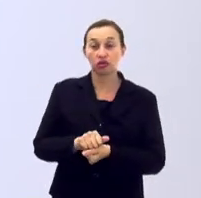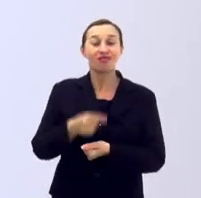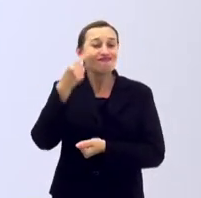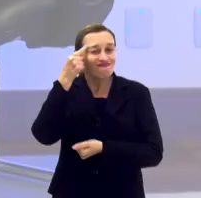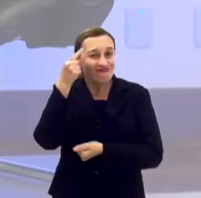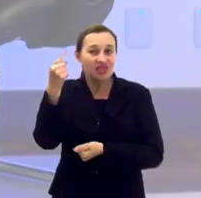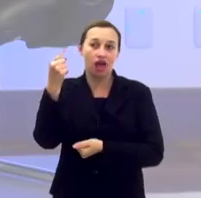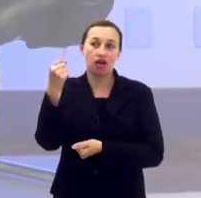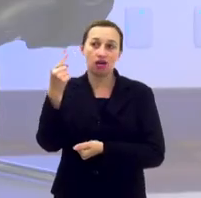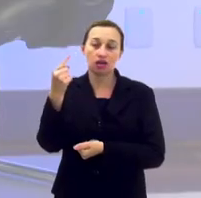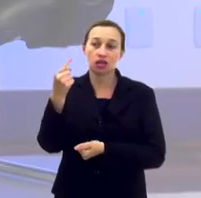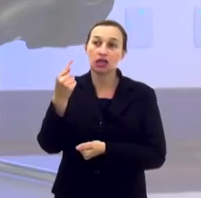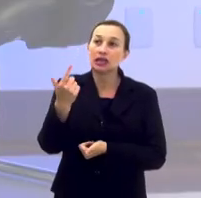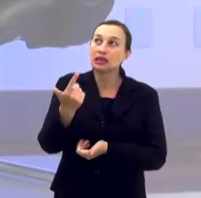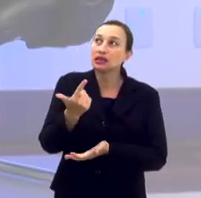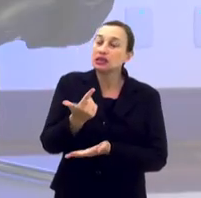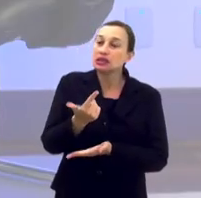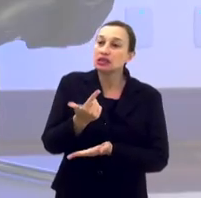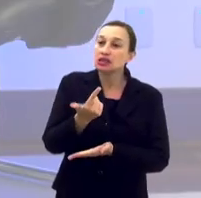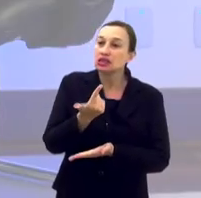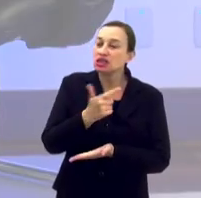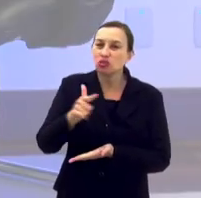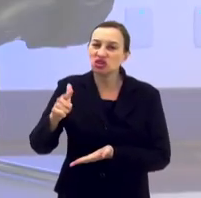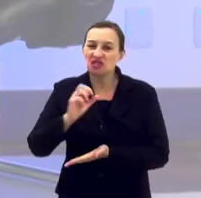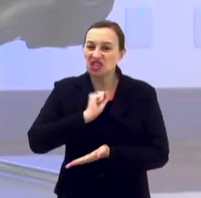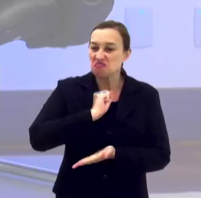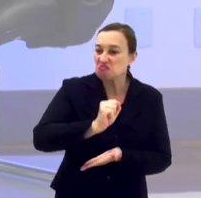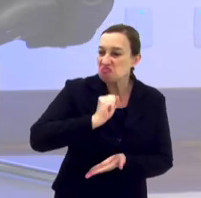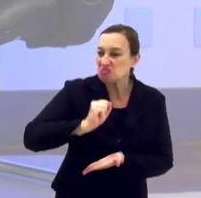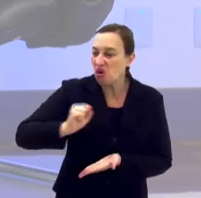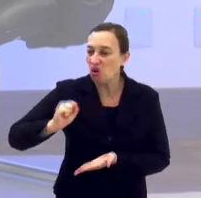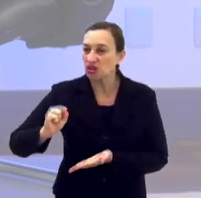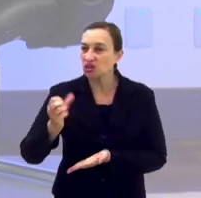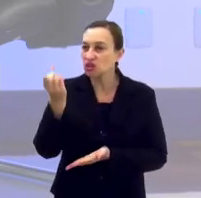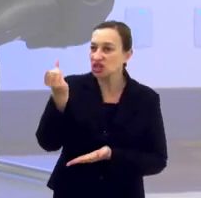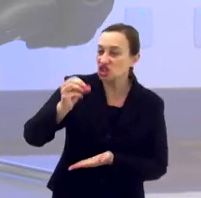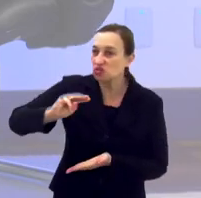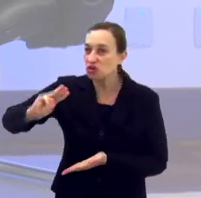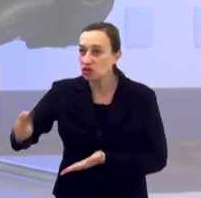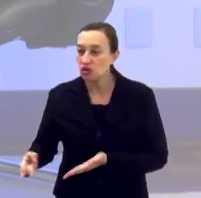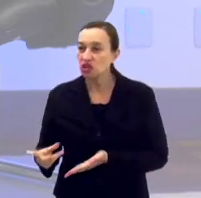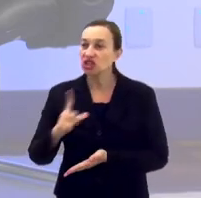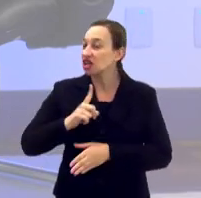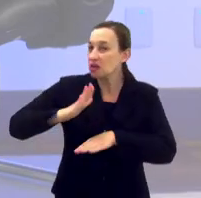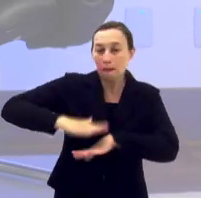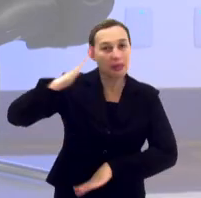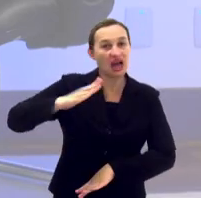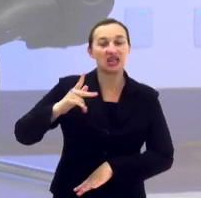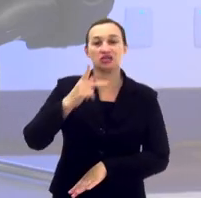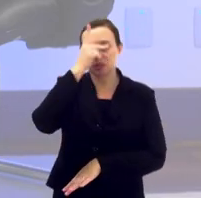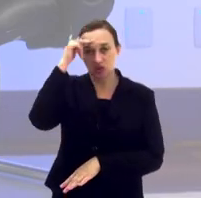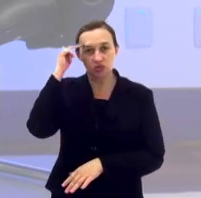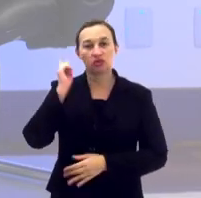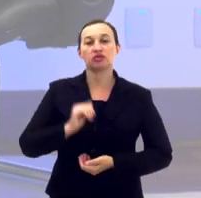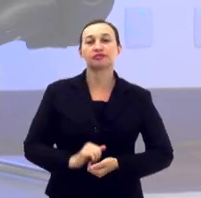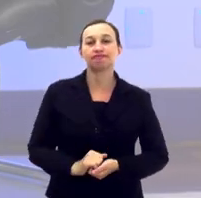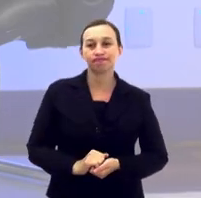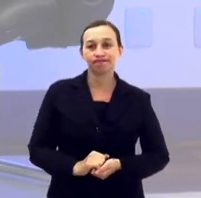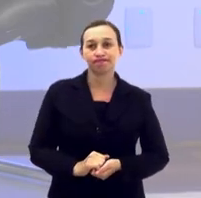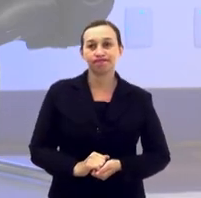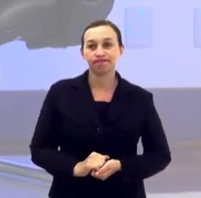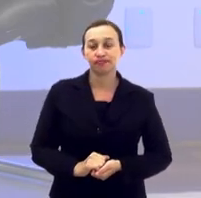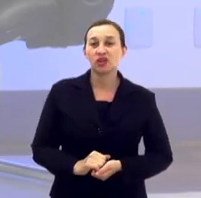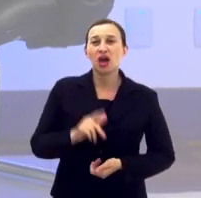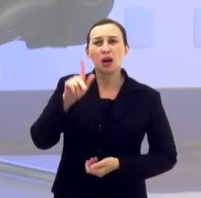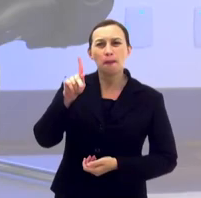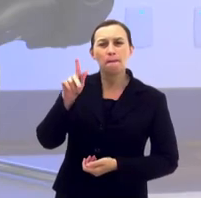inteiro. Só para você ter uma ideia, se não tivessem assassinado os 6 milhões, nós poderíamos hoje ser muito